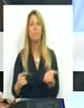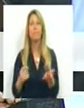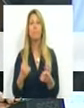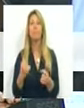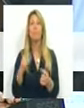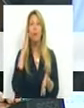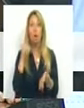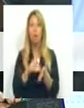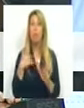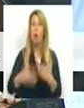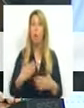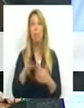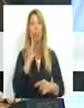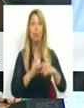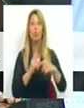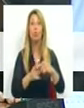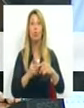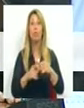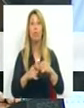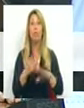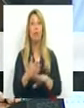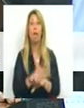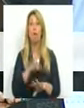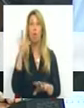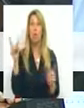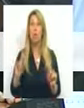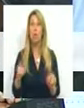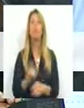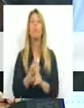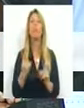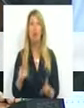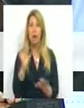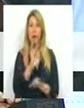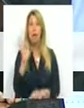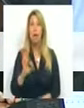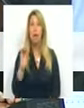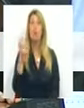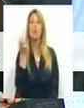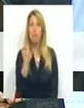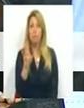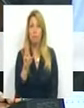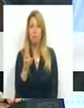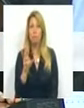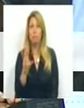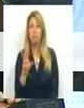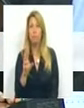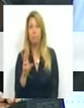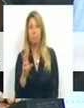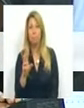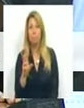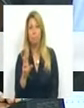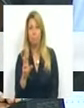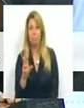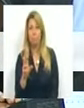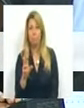operacionais positivos, né? O que não acontecia, porque o próprio rácio, que é o CIR, que é o custo